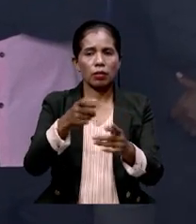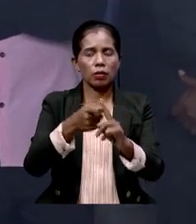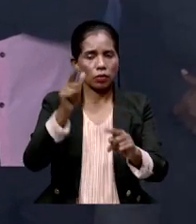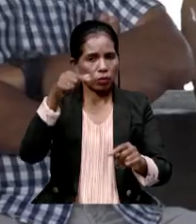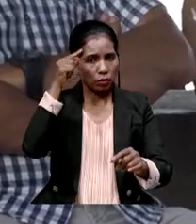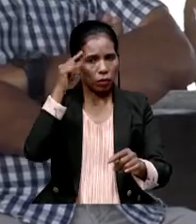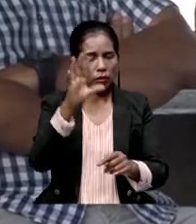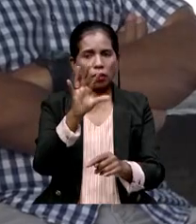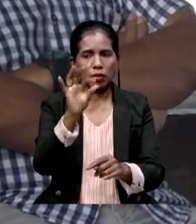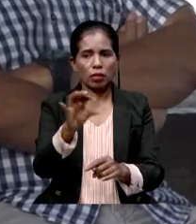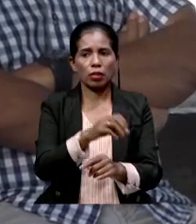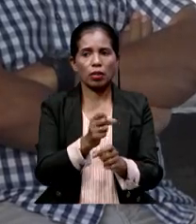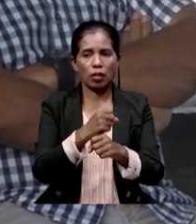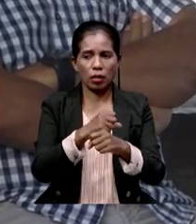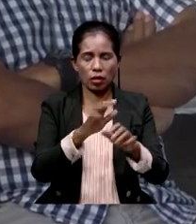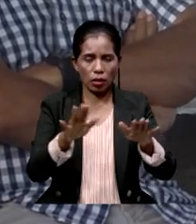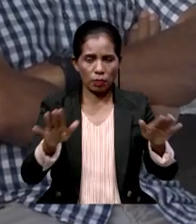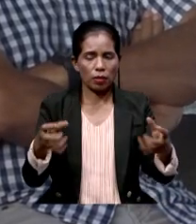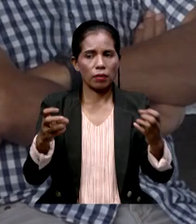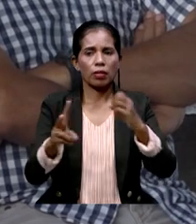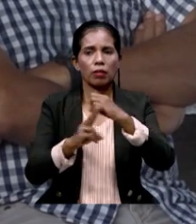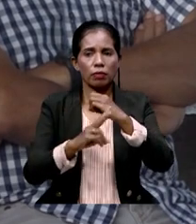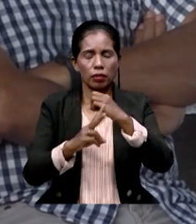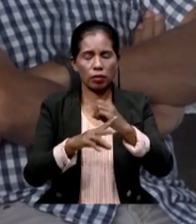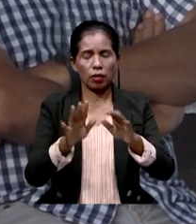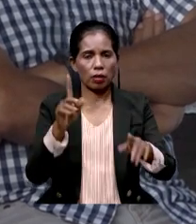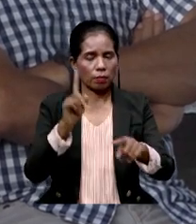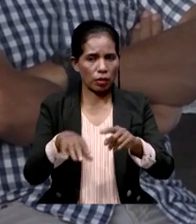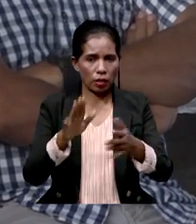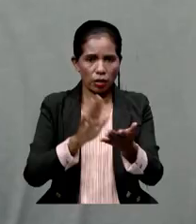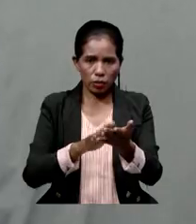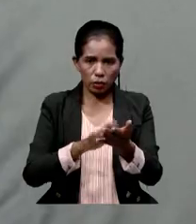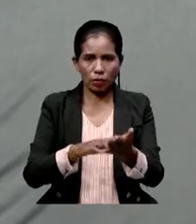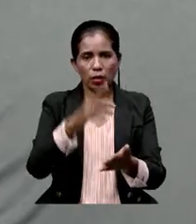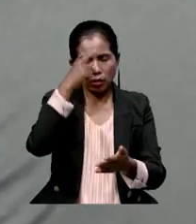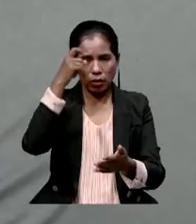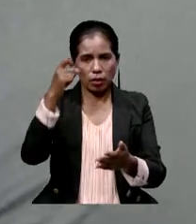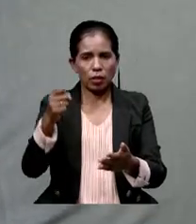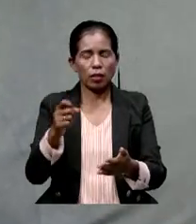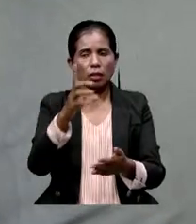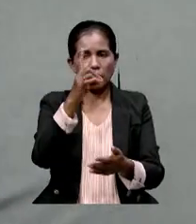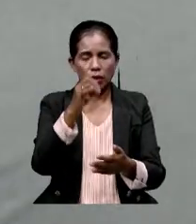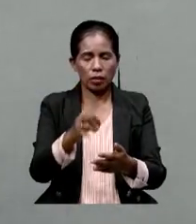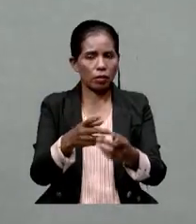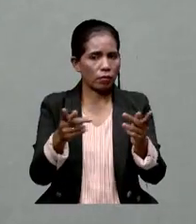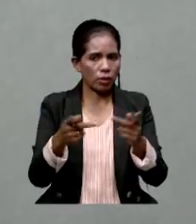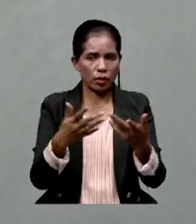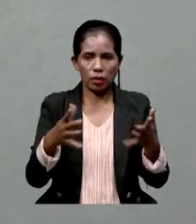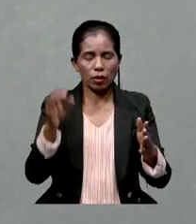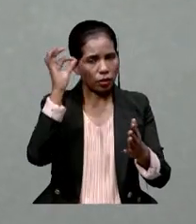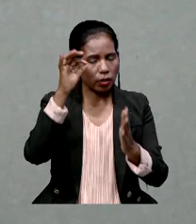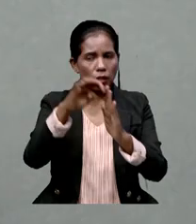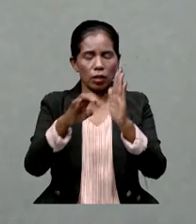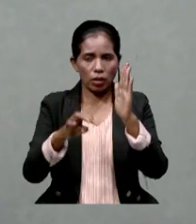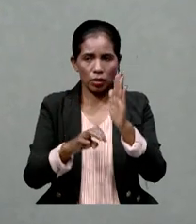governo da sia ne halau labarik barak maksai vitima liu labele eskola tambah hela fatin ya kapital dili lai haona. Maibe sekretaris estado